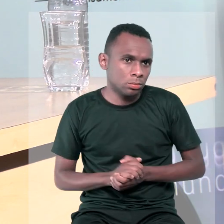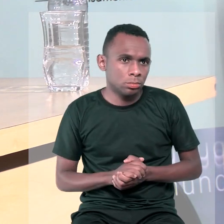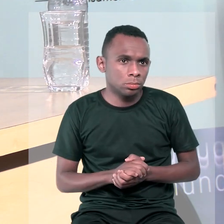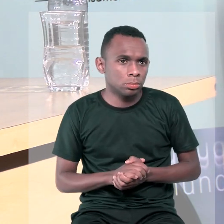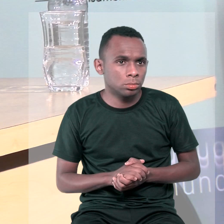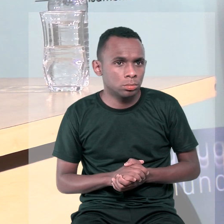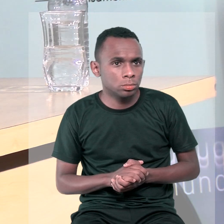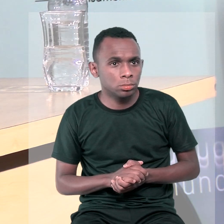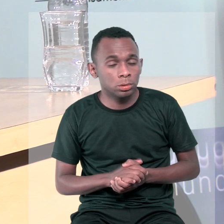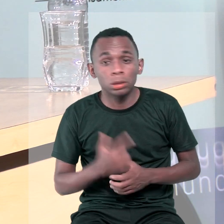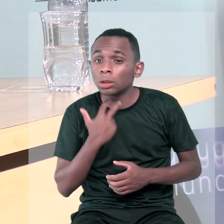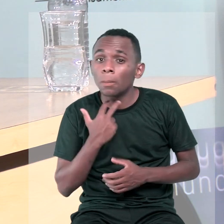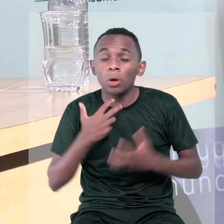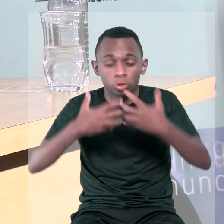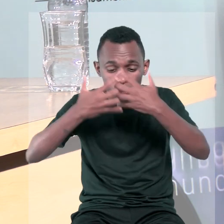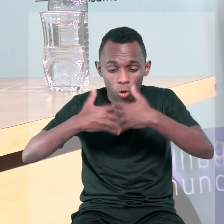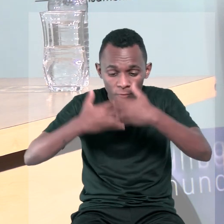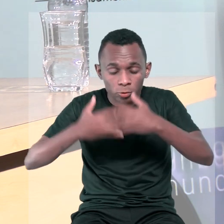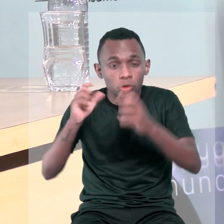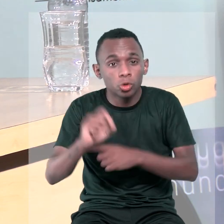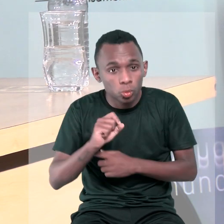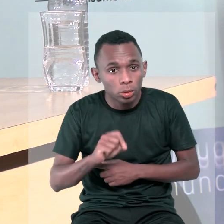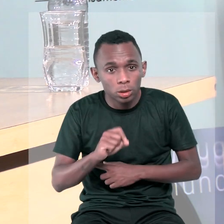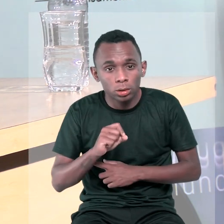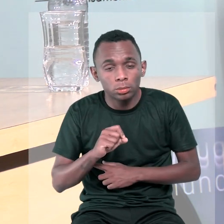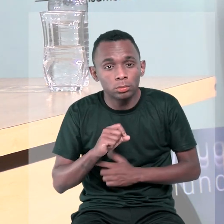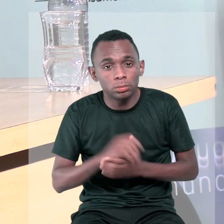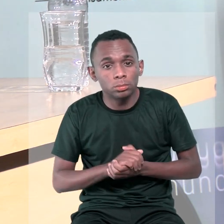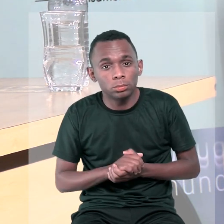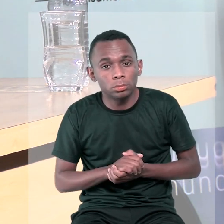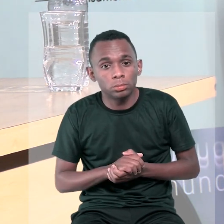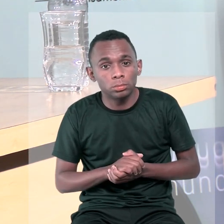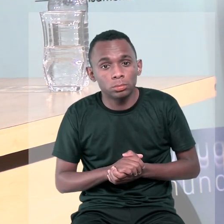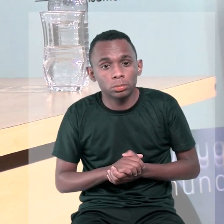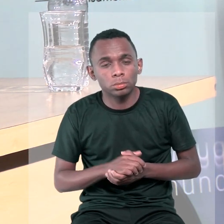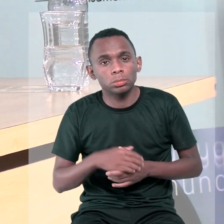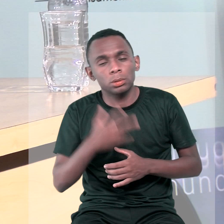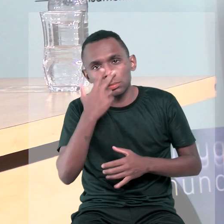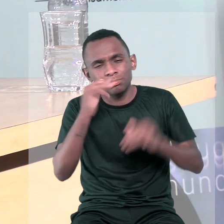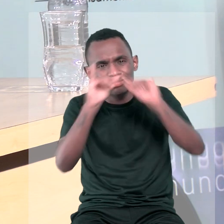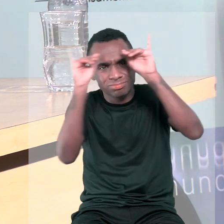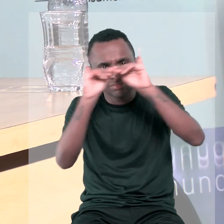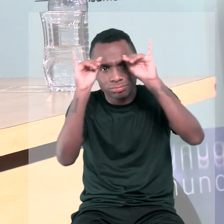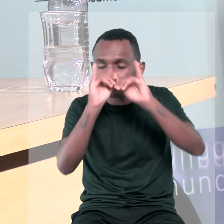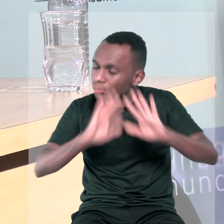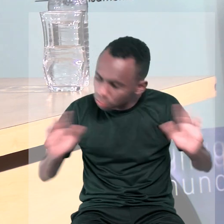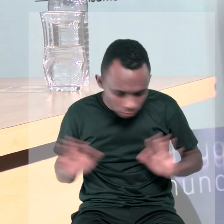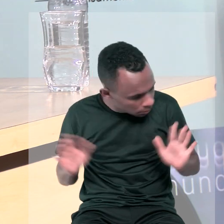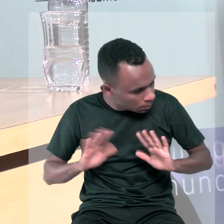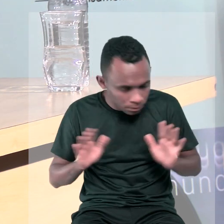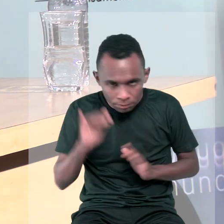de calcular. Para Arendt, há uma diferença importante entre